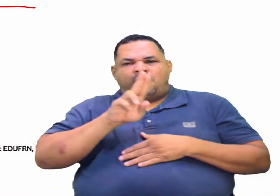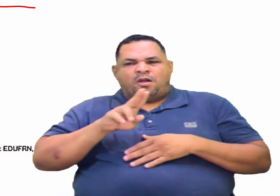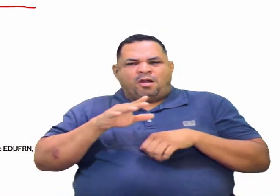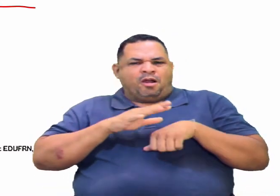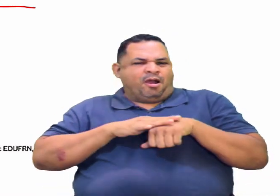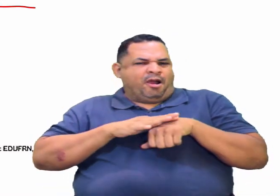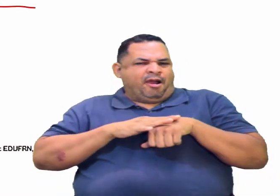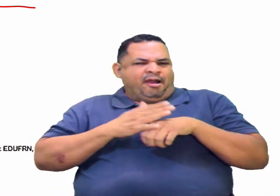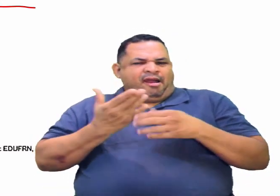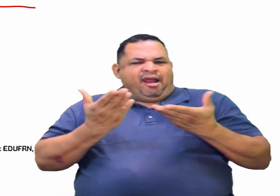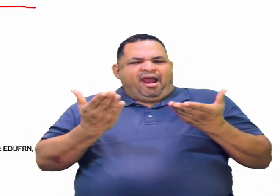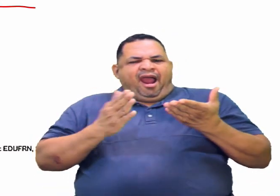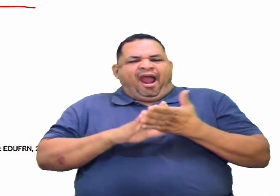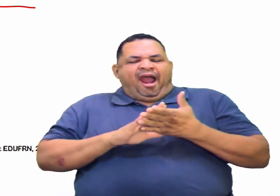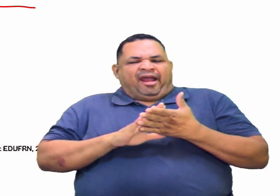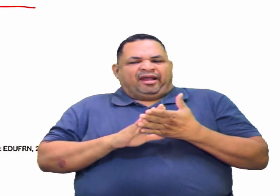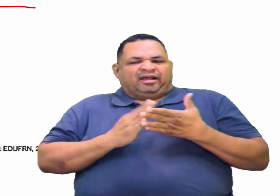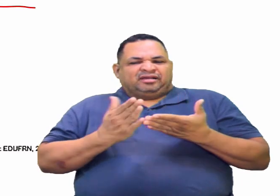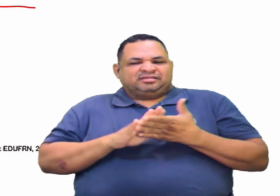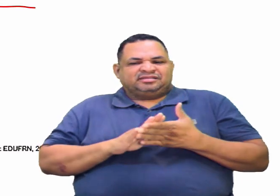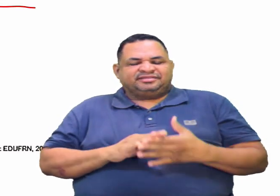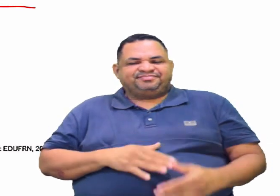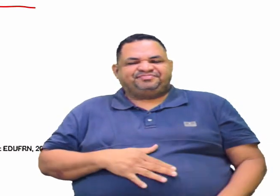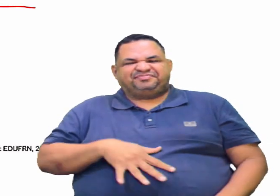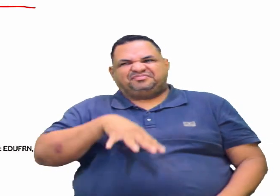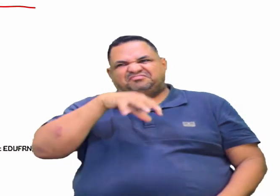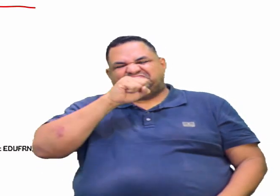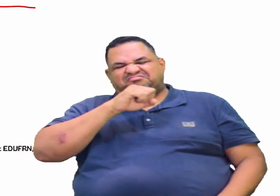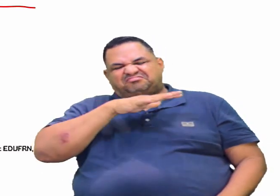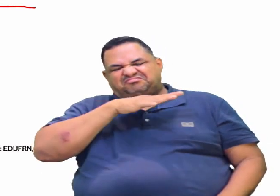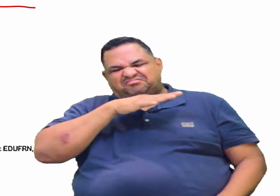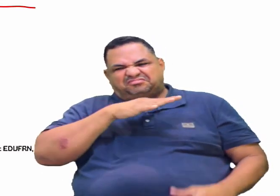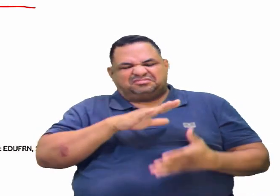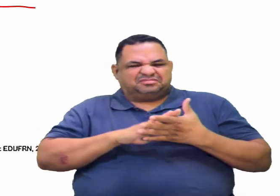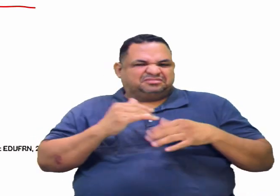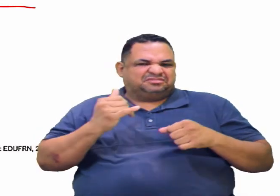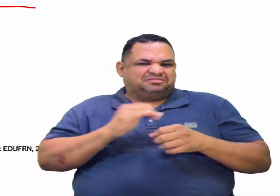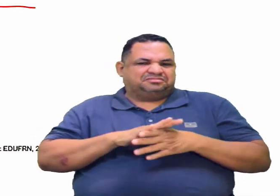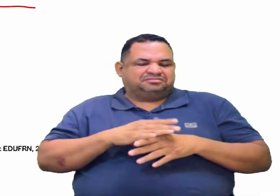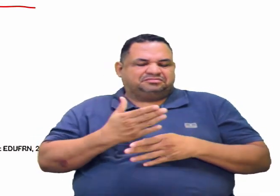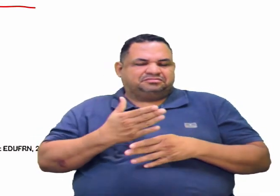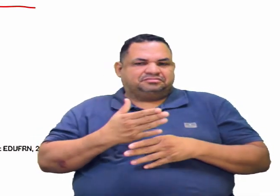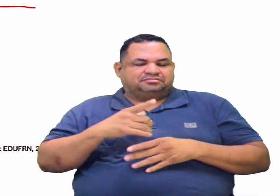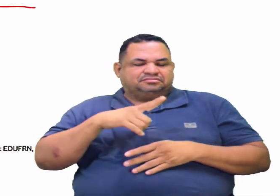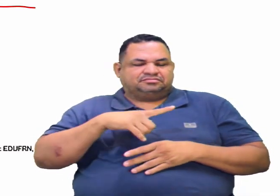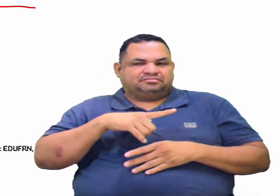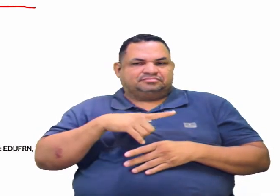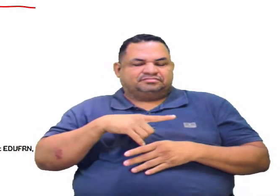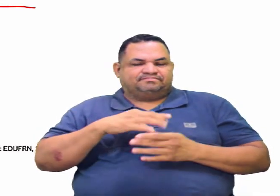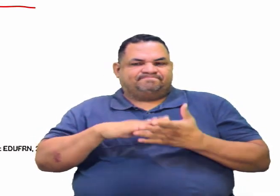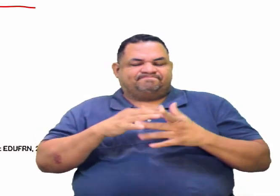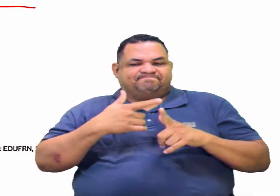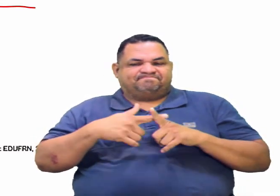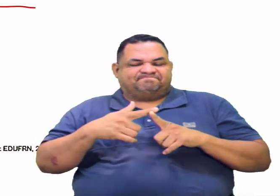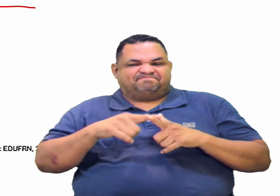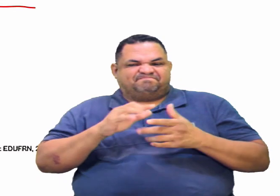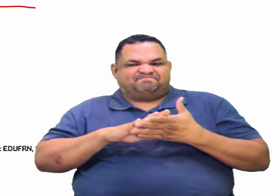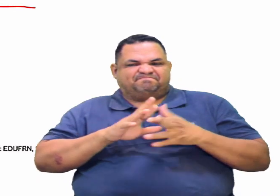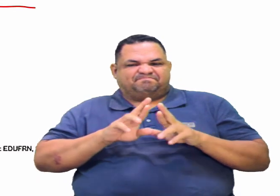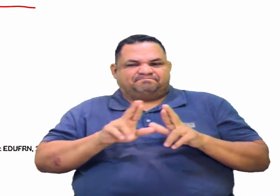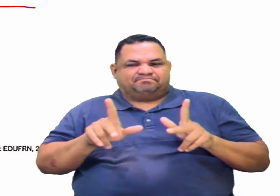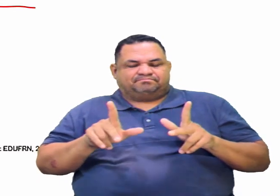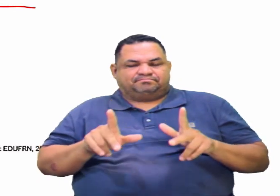que a efedrina, né? Já que ela é desagradável, o cheiro, ela oxida e forma produtos indesejáveis. Então aqui